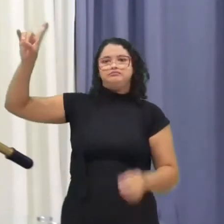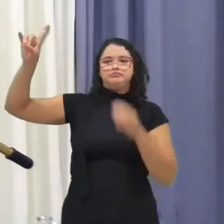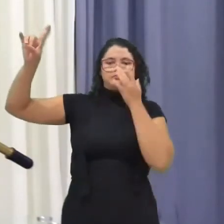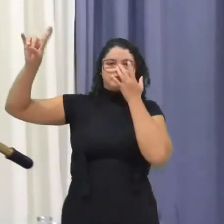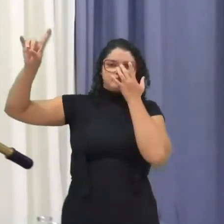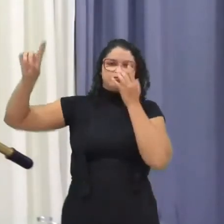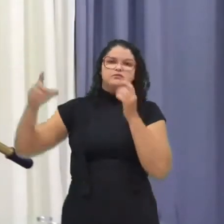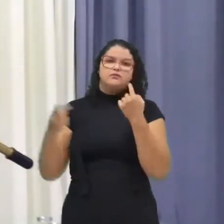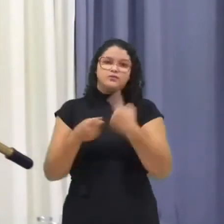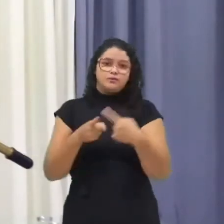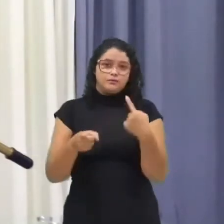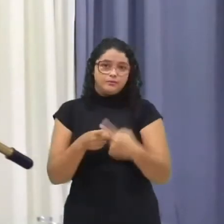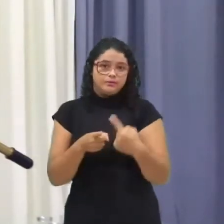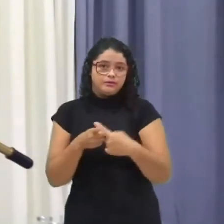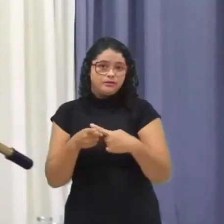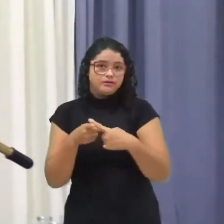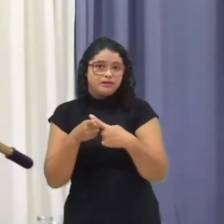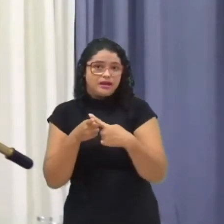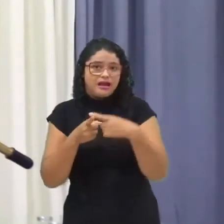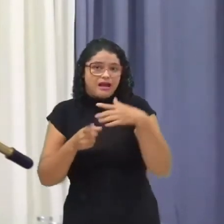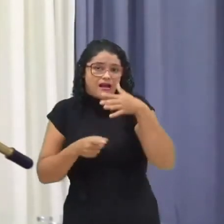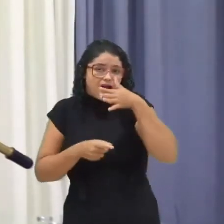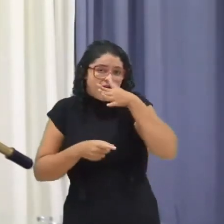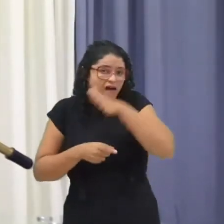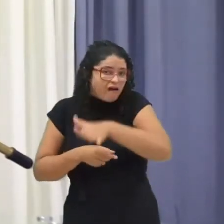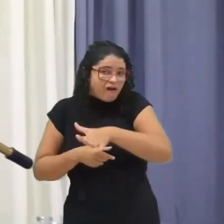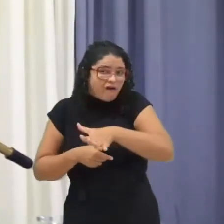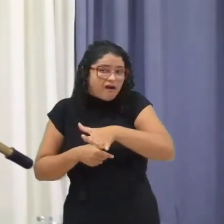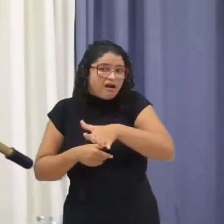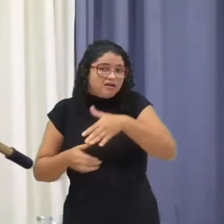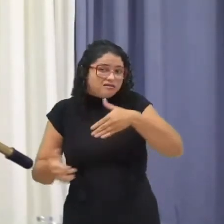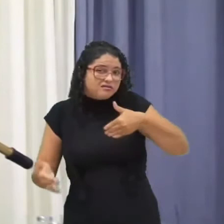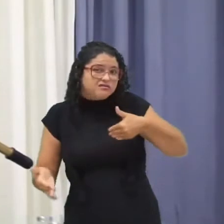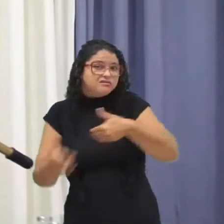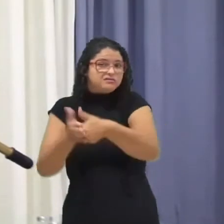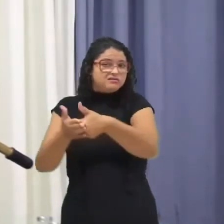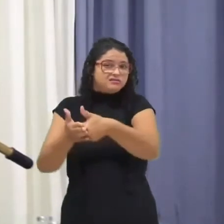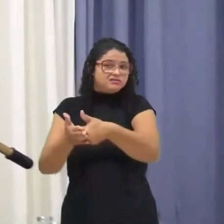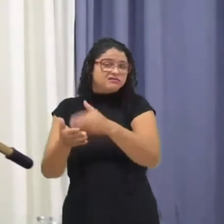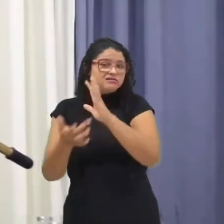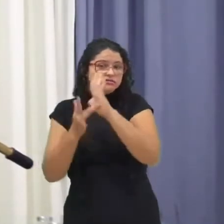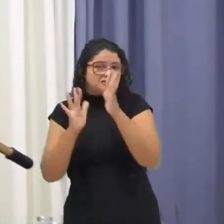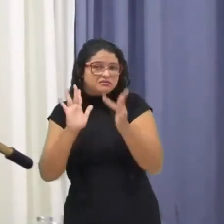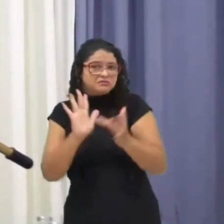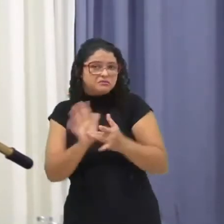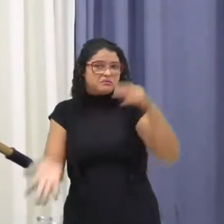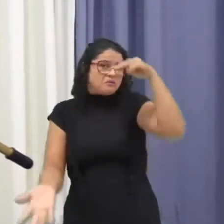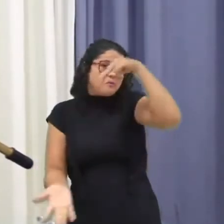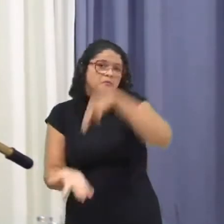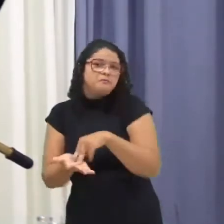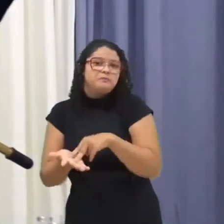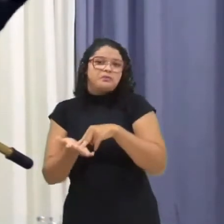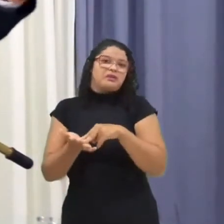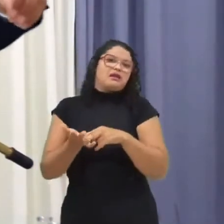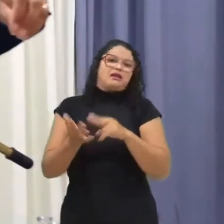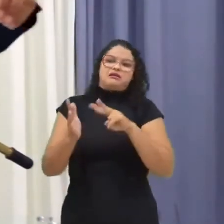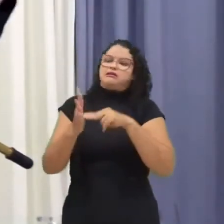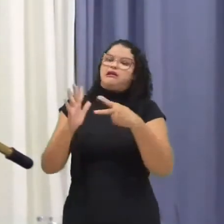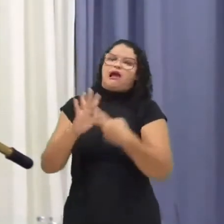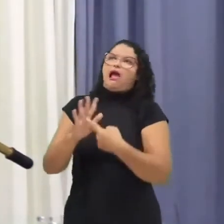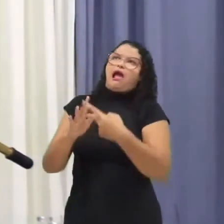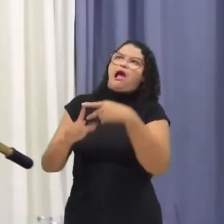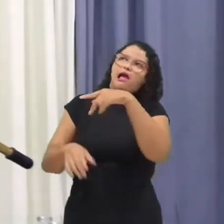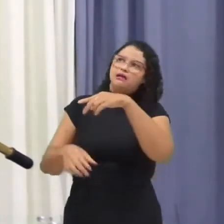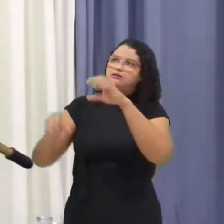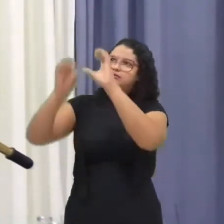está muito próximo. Jesus está mesmo voltando. Isso não significa que ele já saiu lá do céu e está